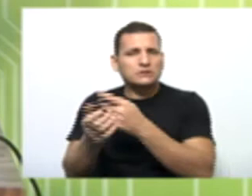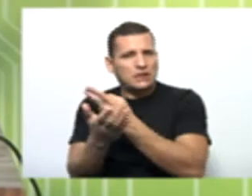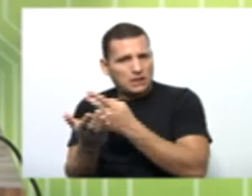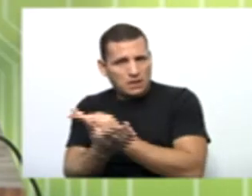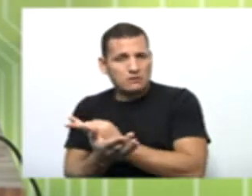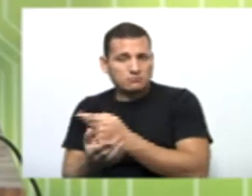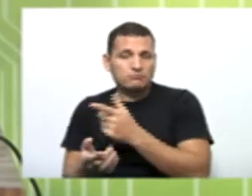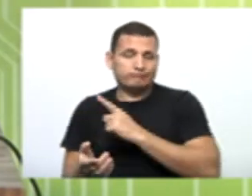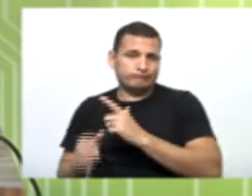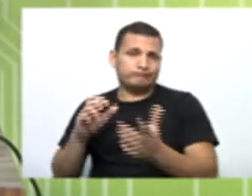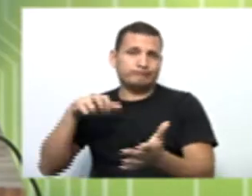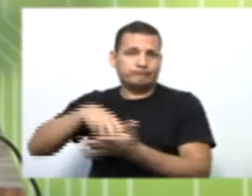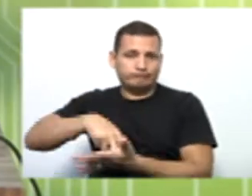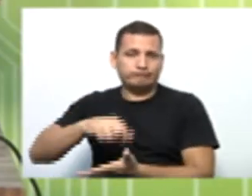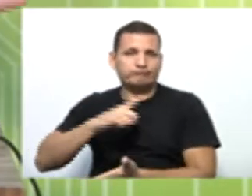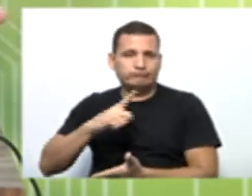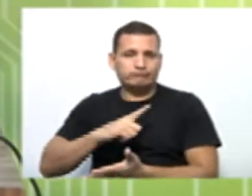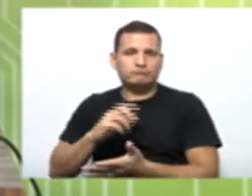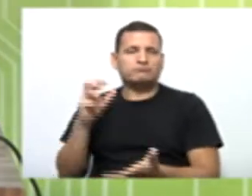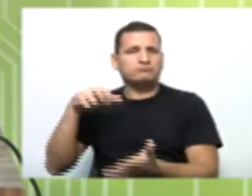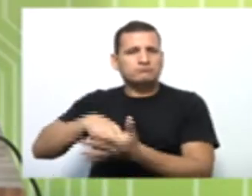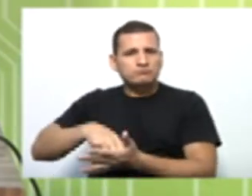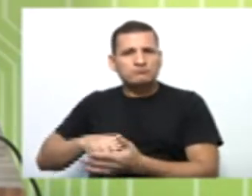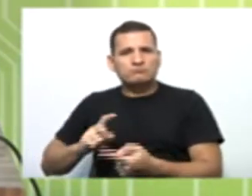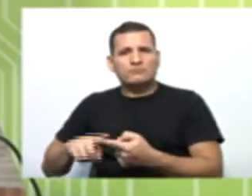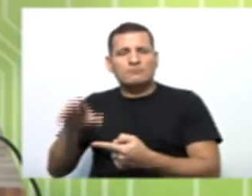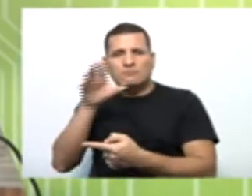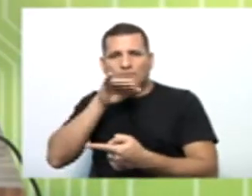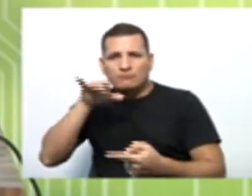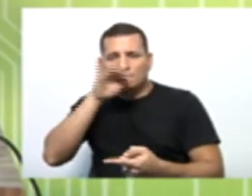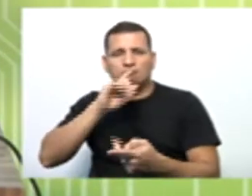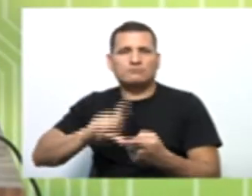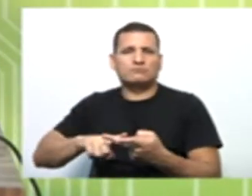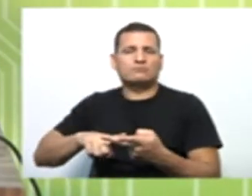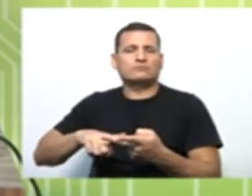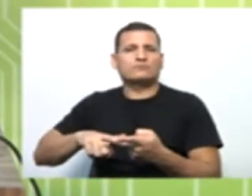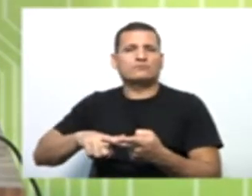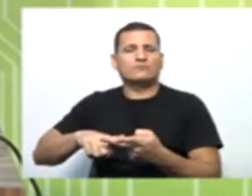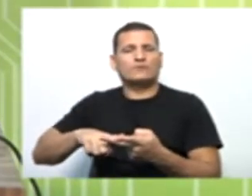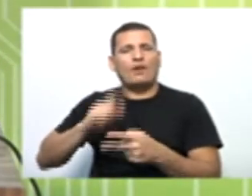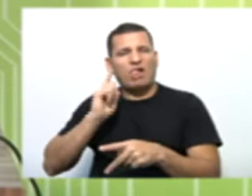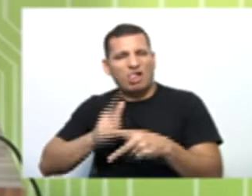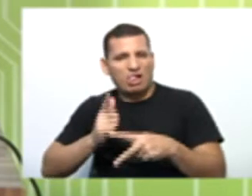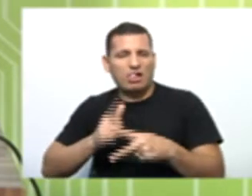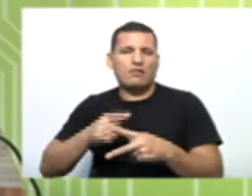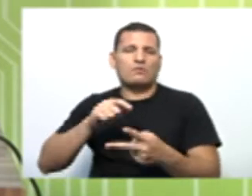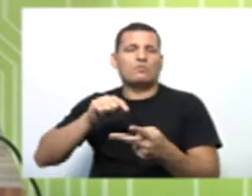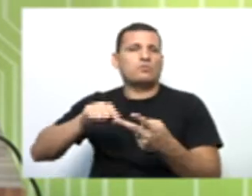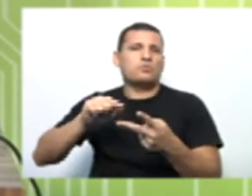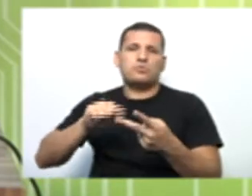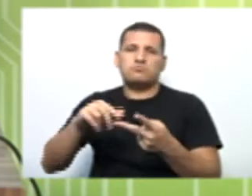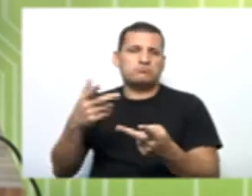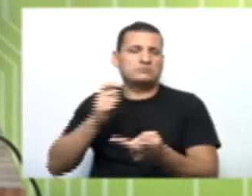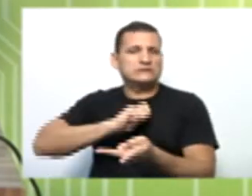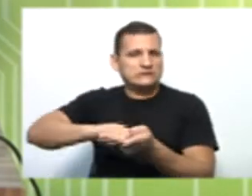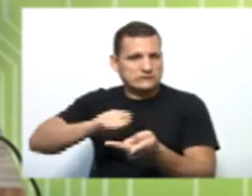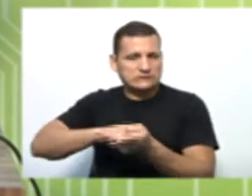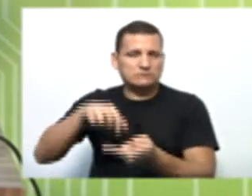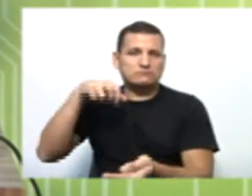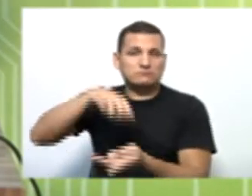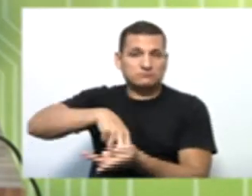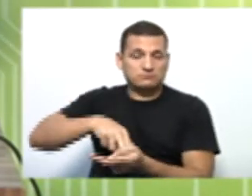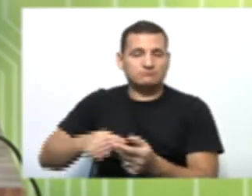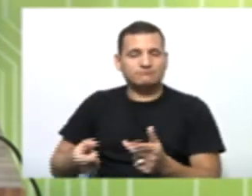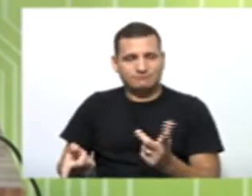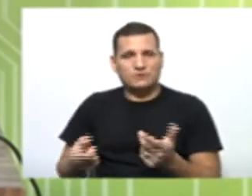Você vai receber alguma punição, seja uma punição verbal, seja uma punição escrita. Por isso que nós precisamos pensar antes de